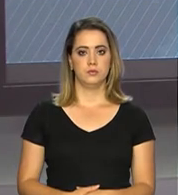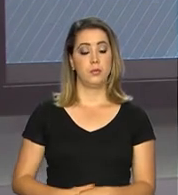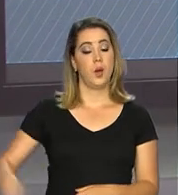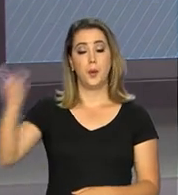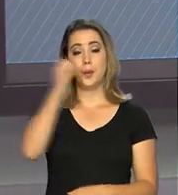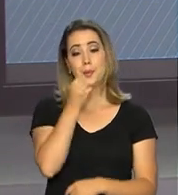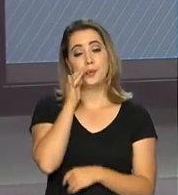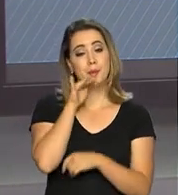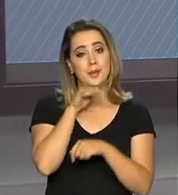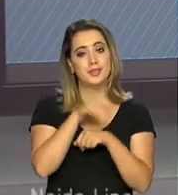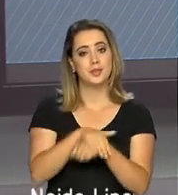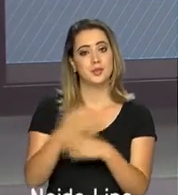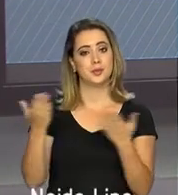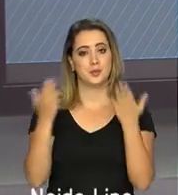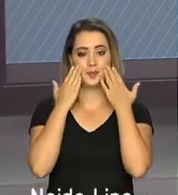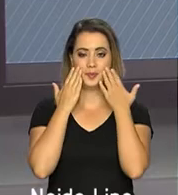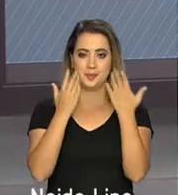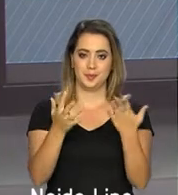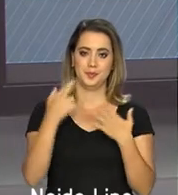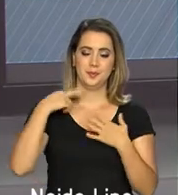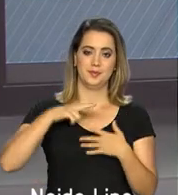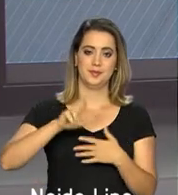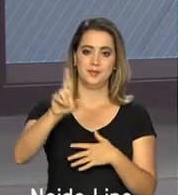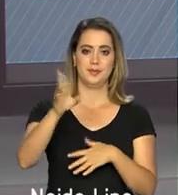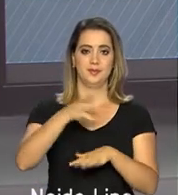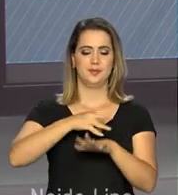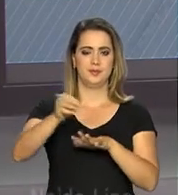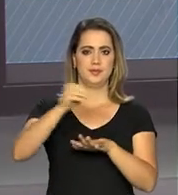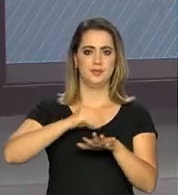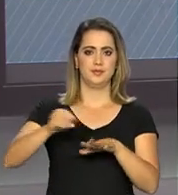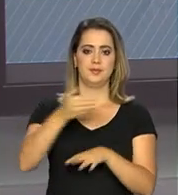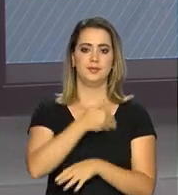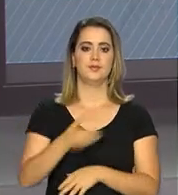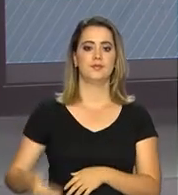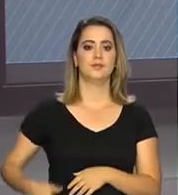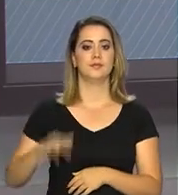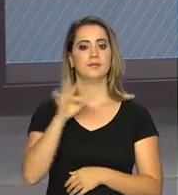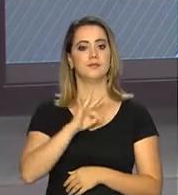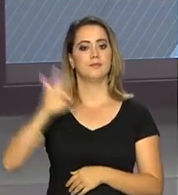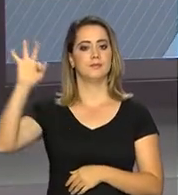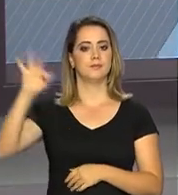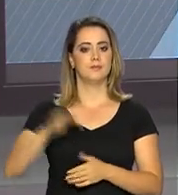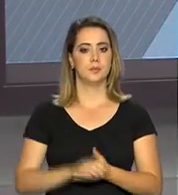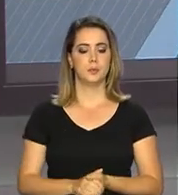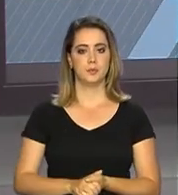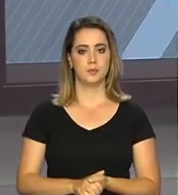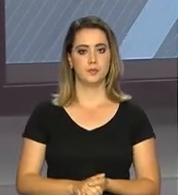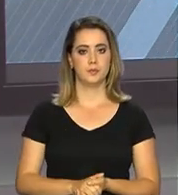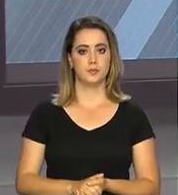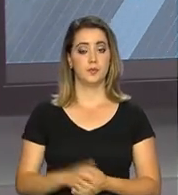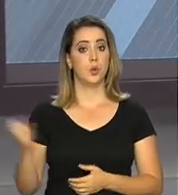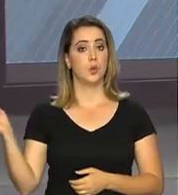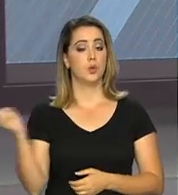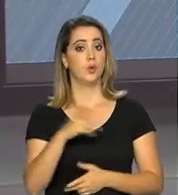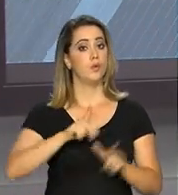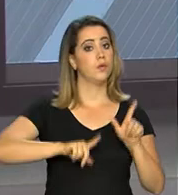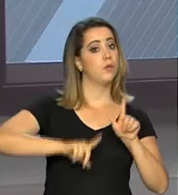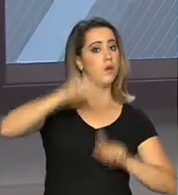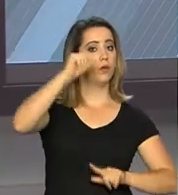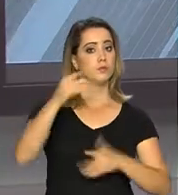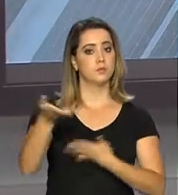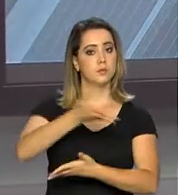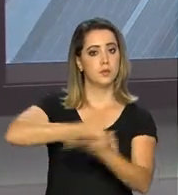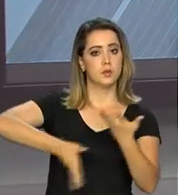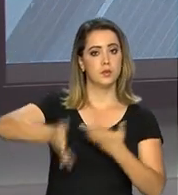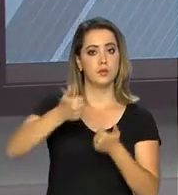Olá, boa noite. No ar, mais uma edição do Repórter NBR com as notícias do governo federal. Novo recorde de